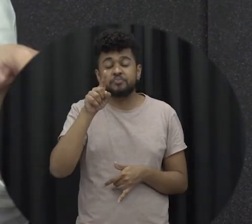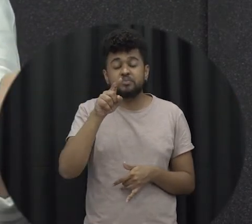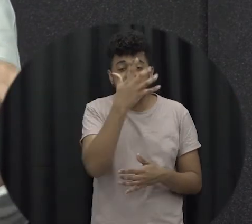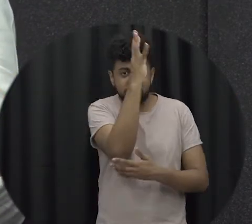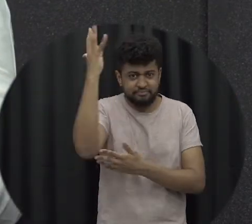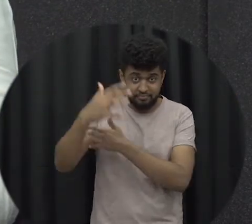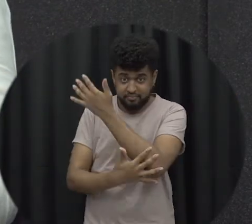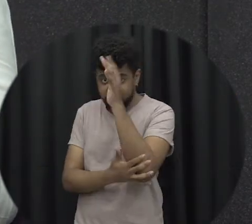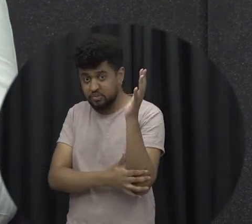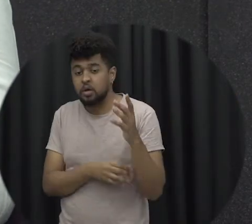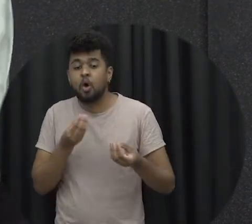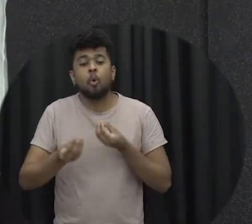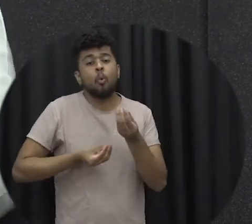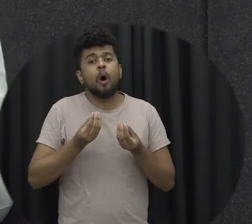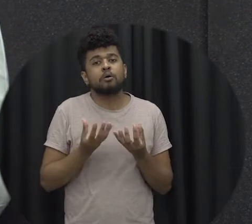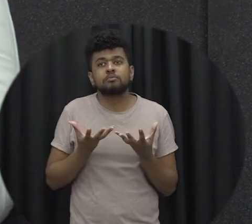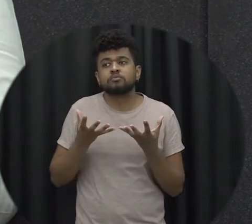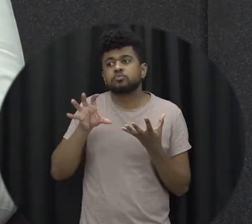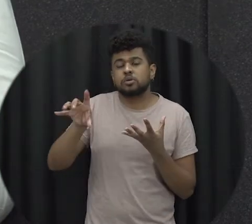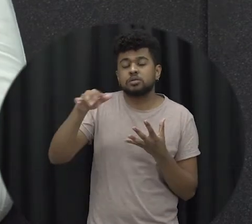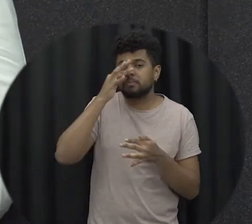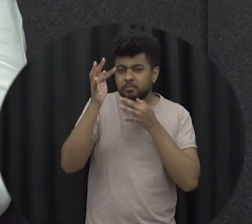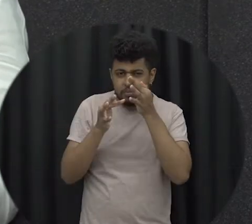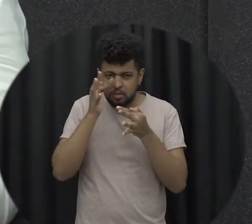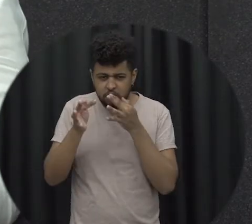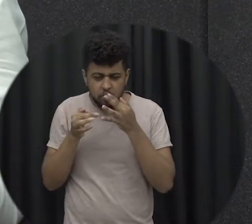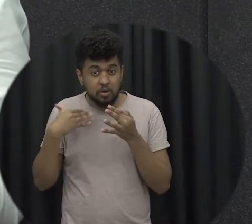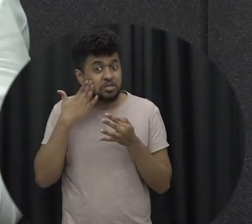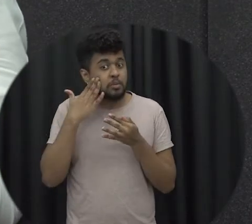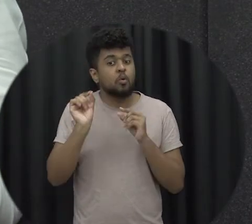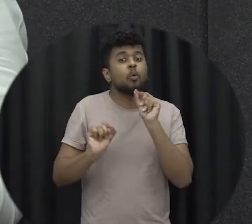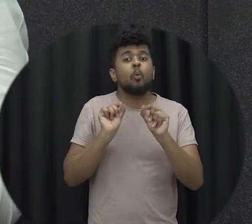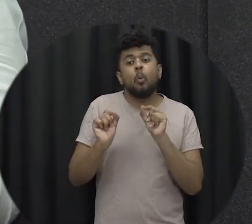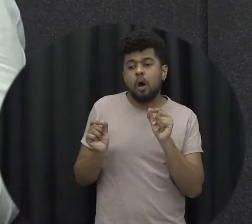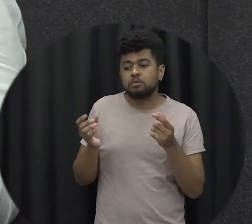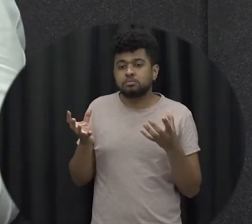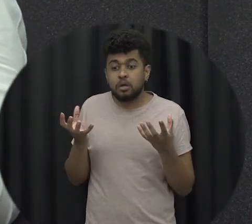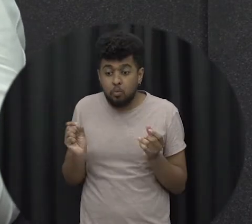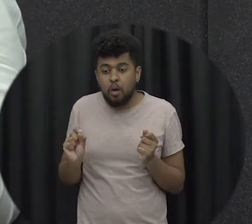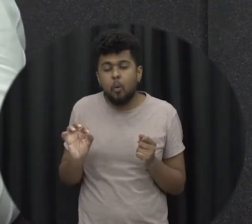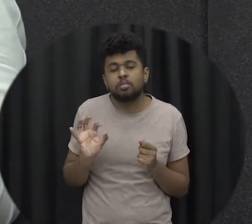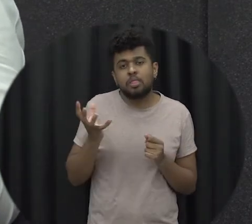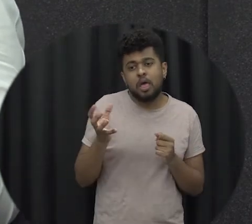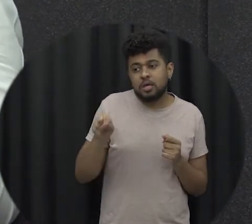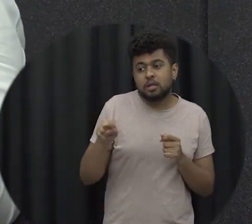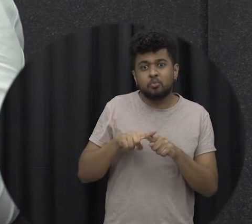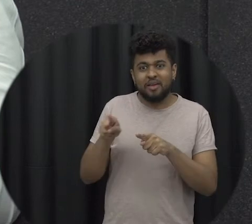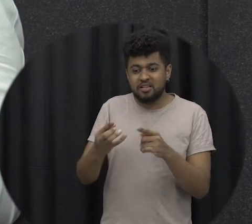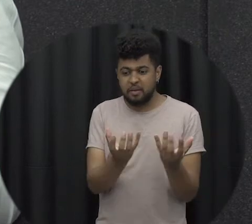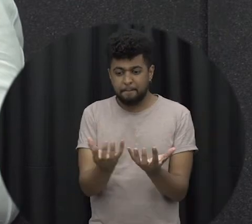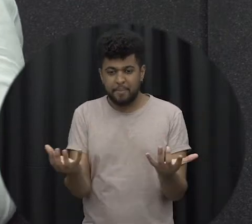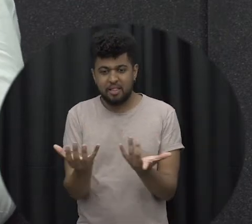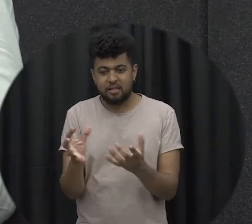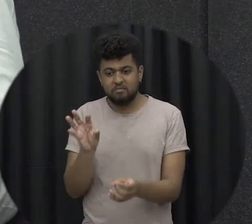o efeito dessa planta. E aí eu entrei e falei, opa, vamos ver qual é o efeito na microbiota, né? Por causa dessa invasão aí